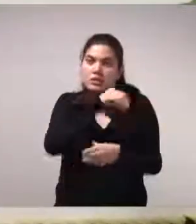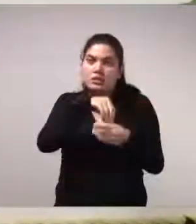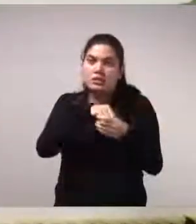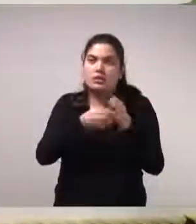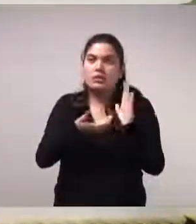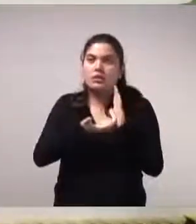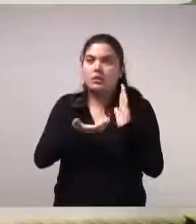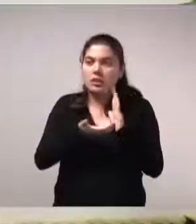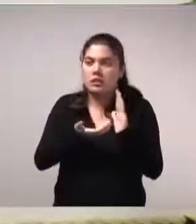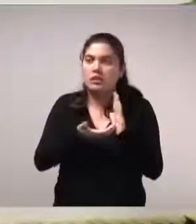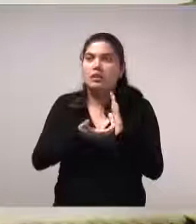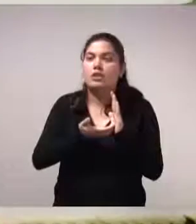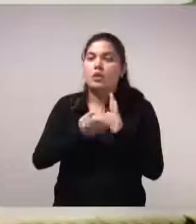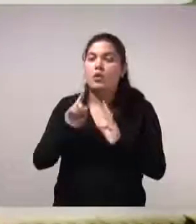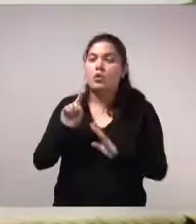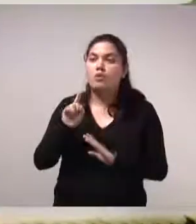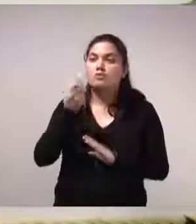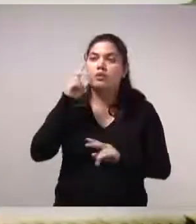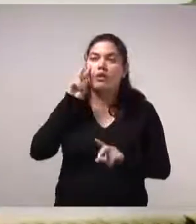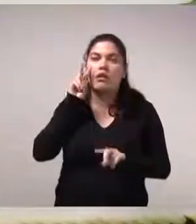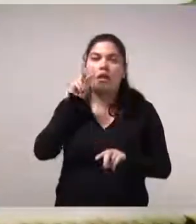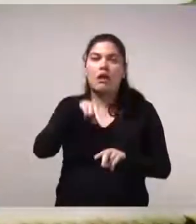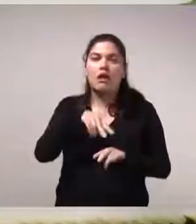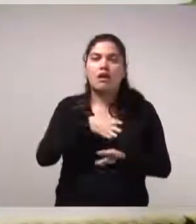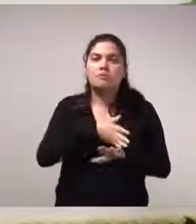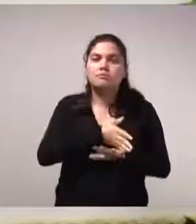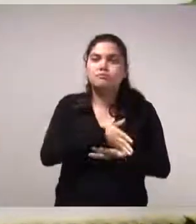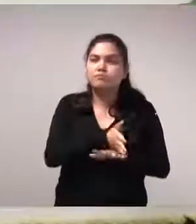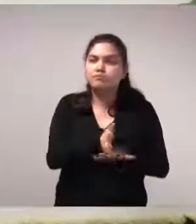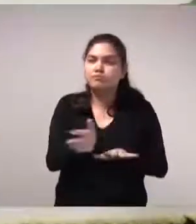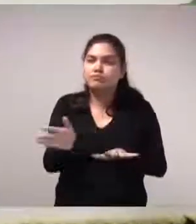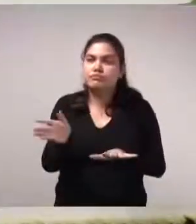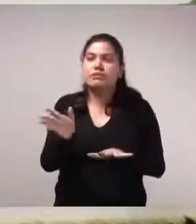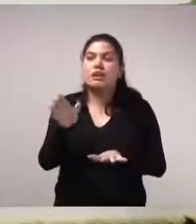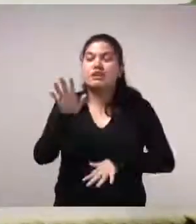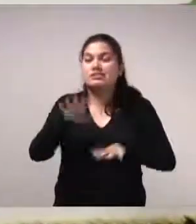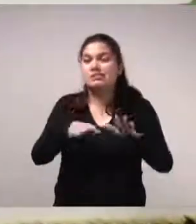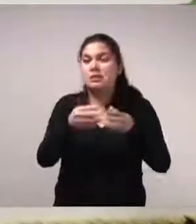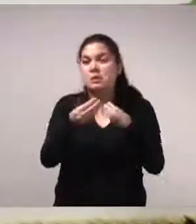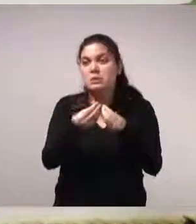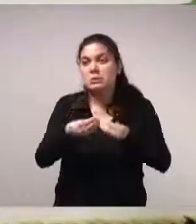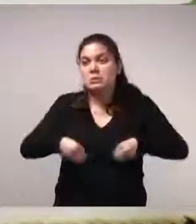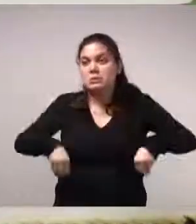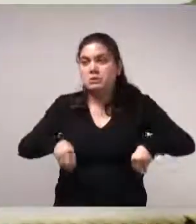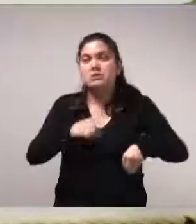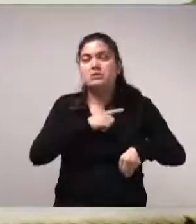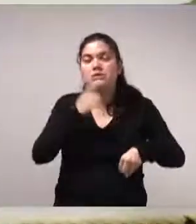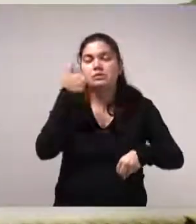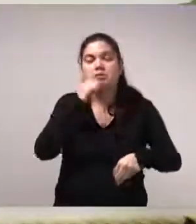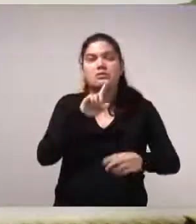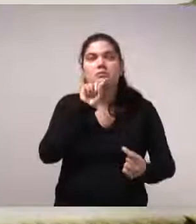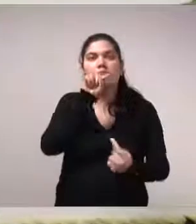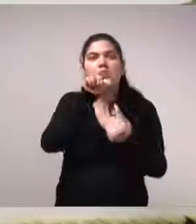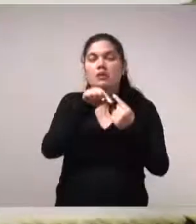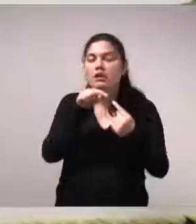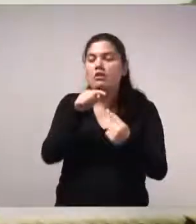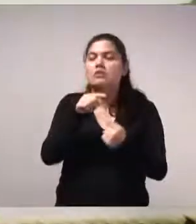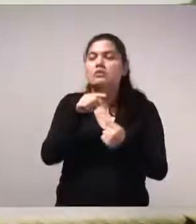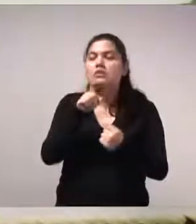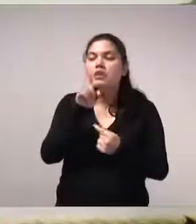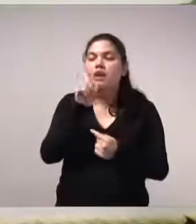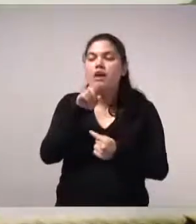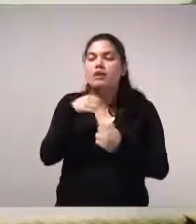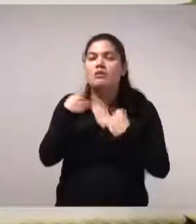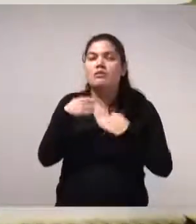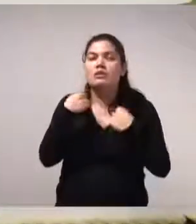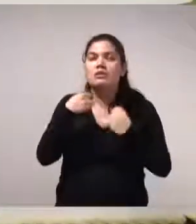o olhar unidisciplinar, ele muitas vezes é até prejudicial. Então, ao alcançar essas metas, é preciso ter